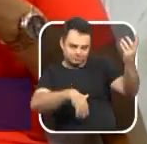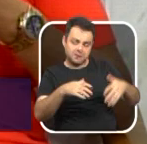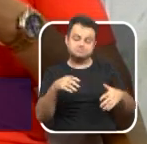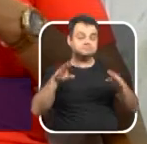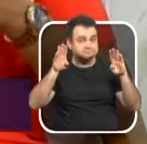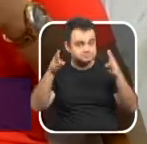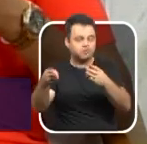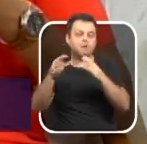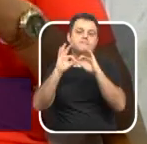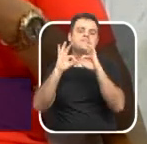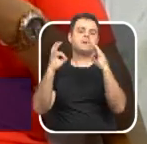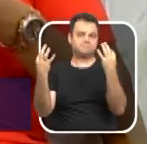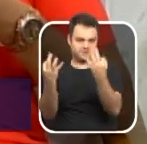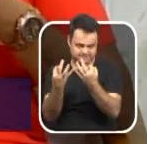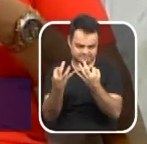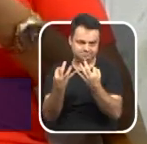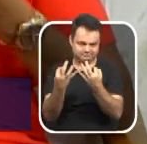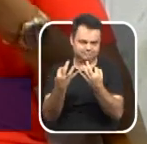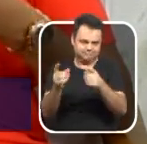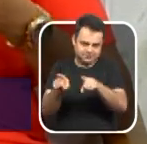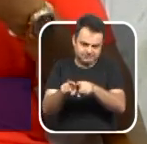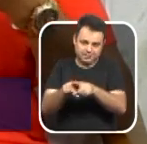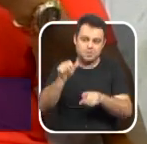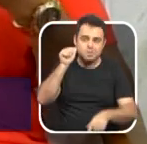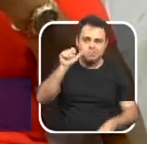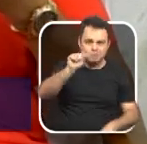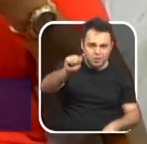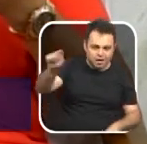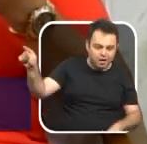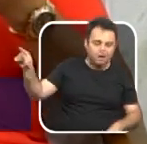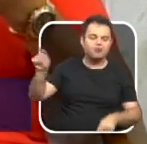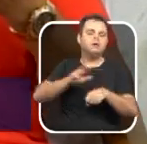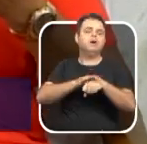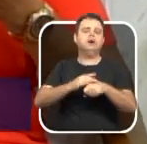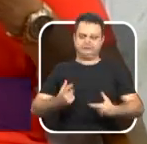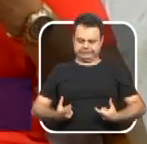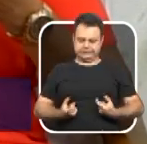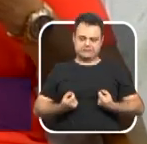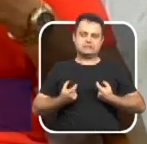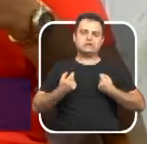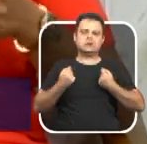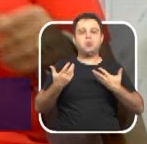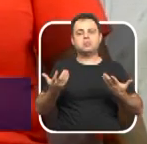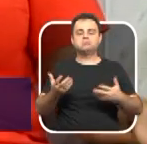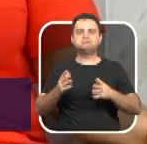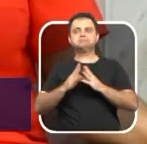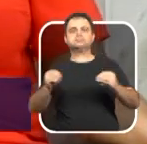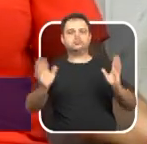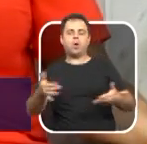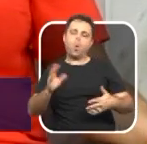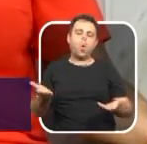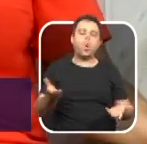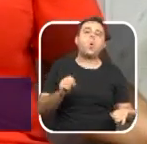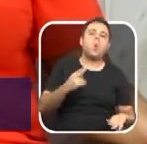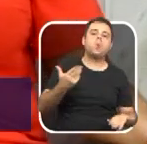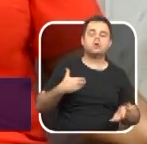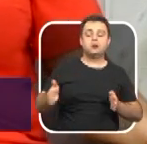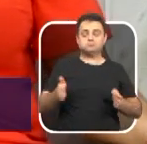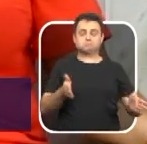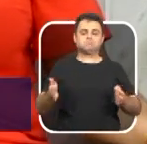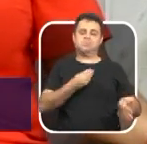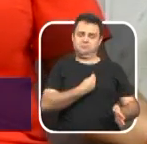pelo câncer e precisam ser acolhidas, ser atendidas, porque tem muitas mulheres, minha amiga, que